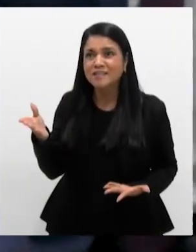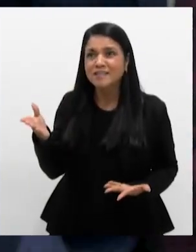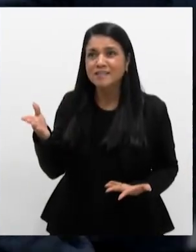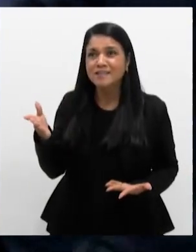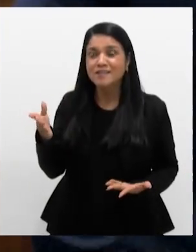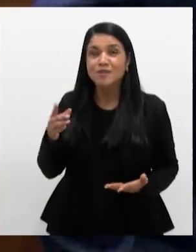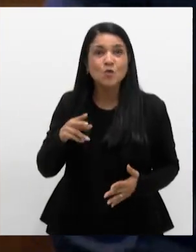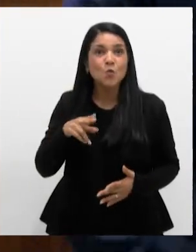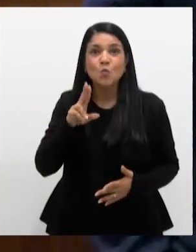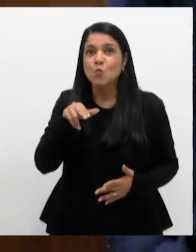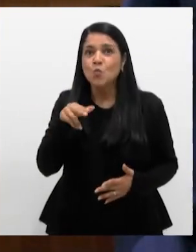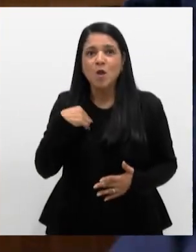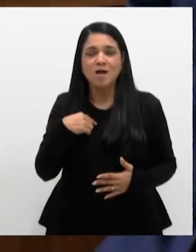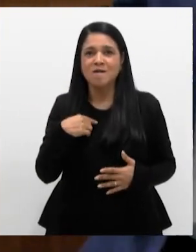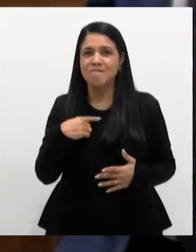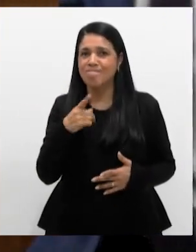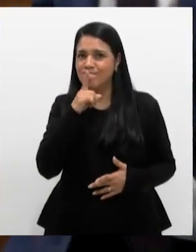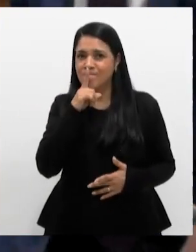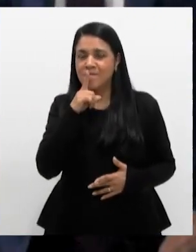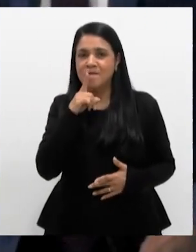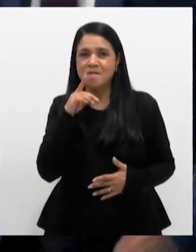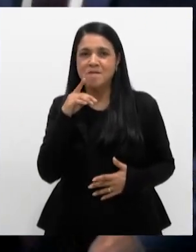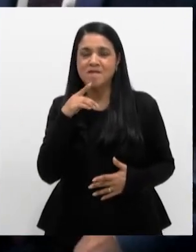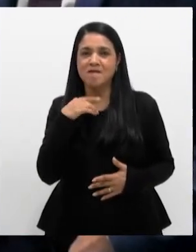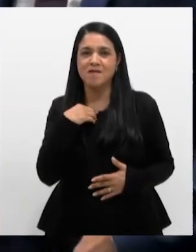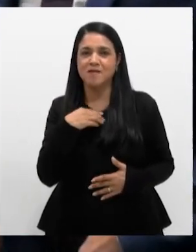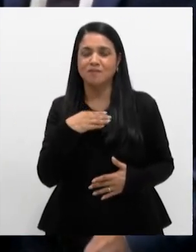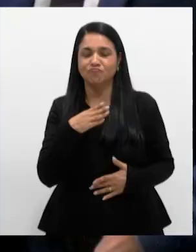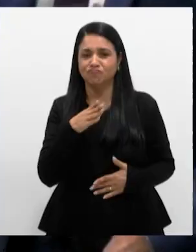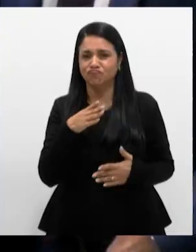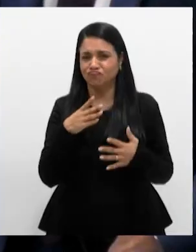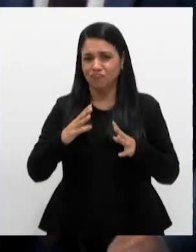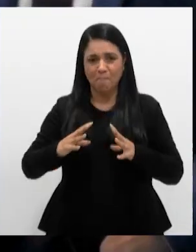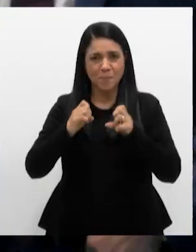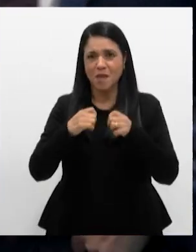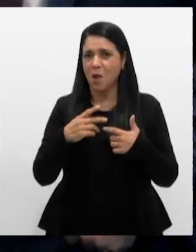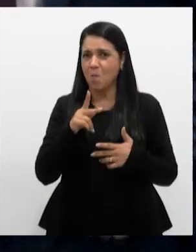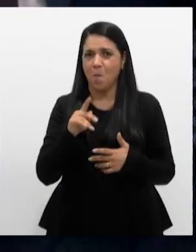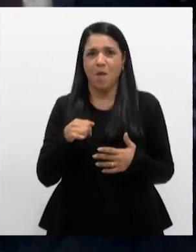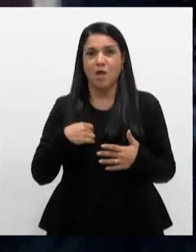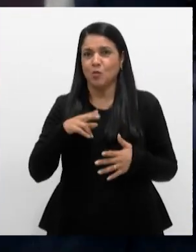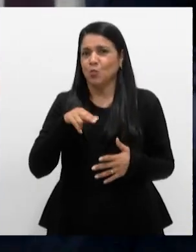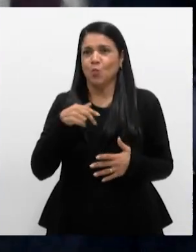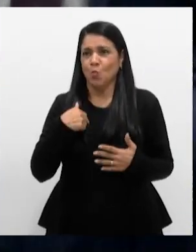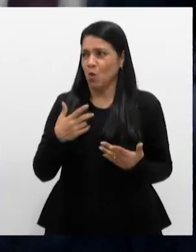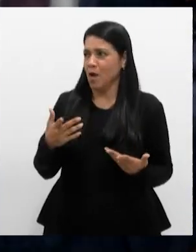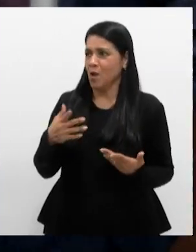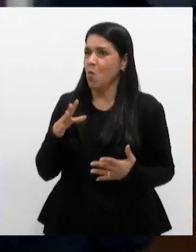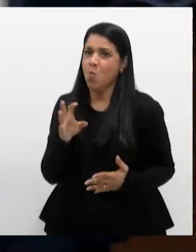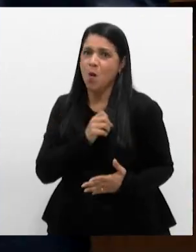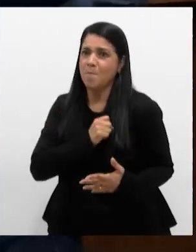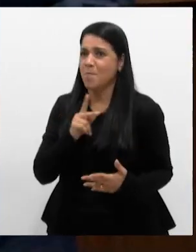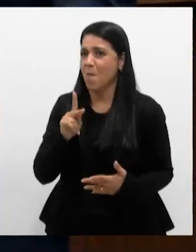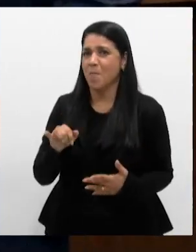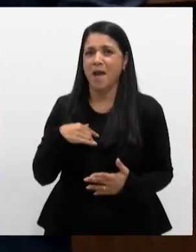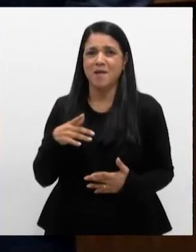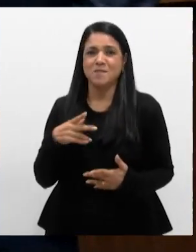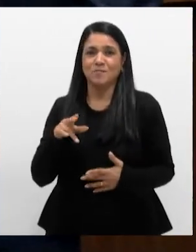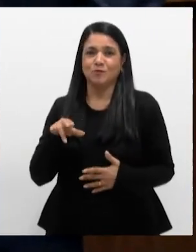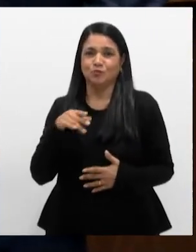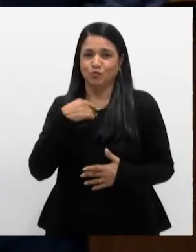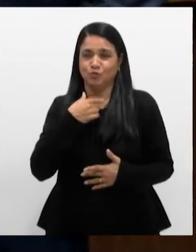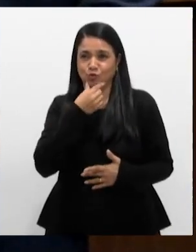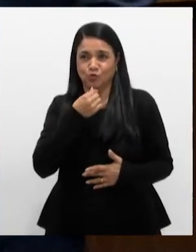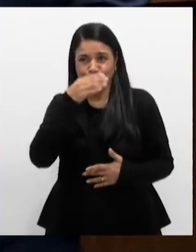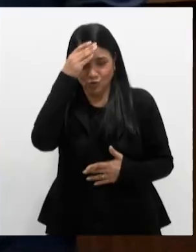fiquei um segundo. Amo meu pai, vou amar a vida toda, amo meus tios. Nunca, pô, pelo amor de Deus, rapaz. Aqui, rapaz, esse cara, nem no momento